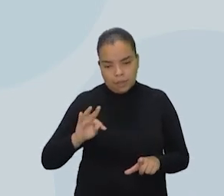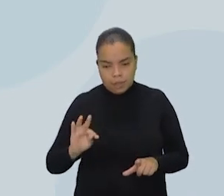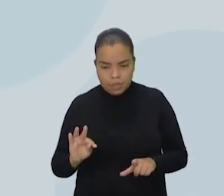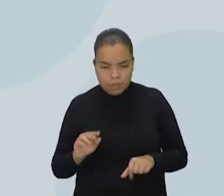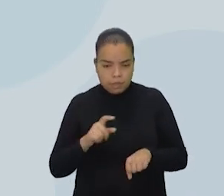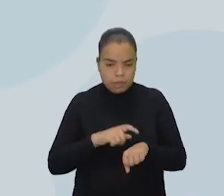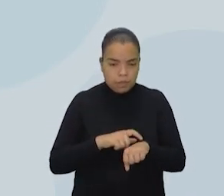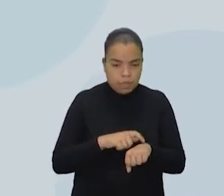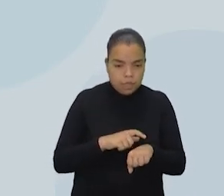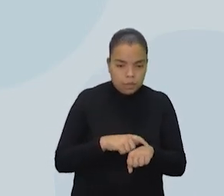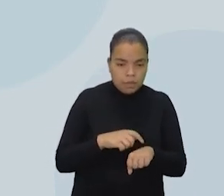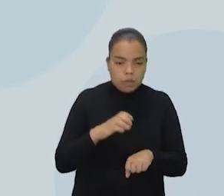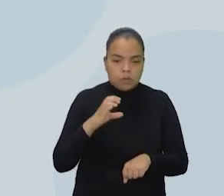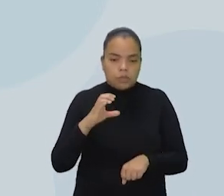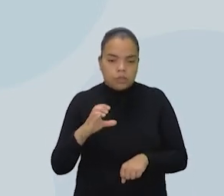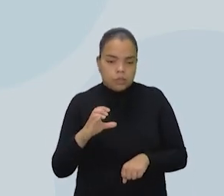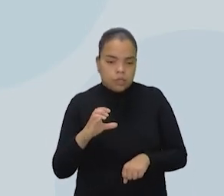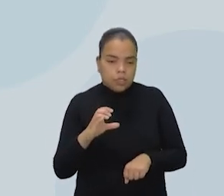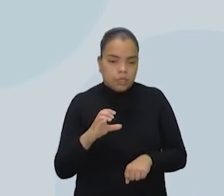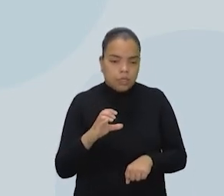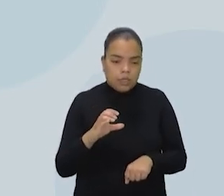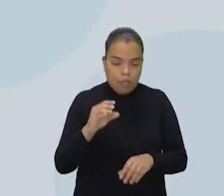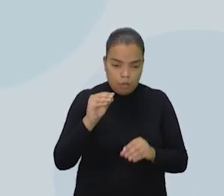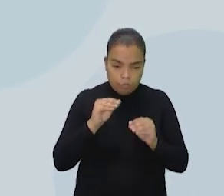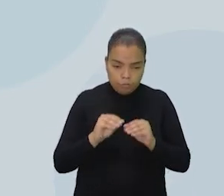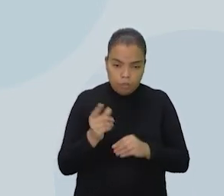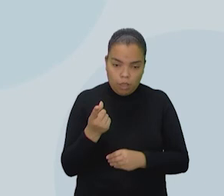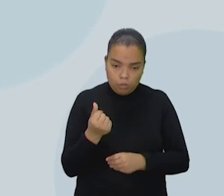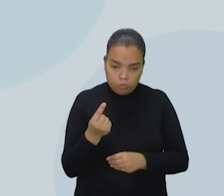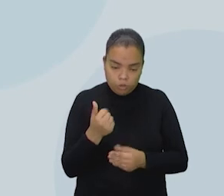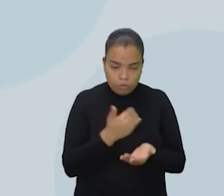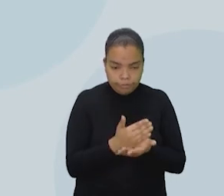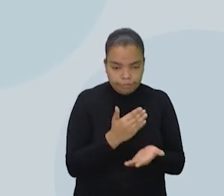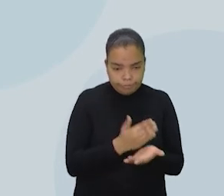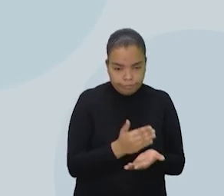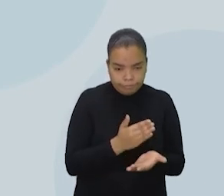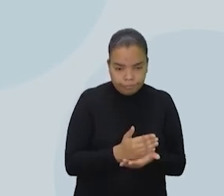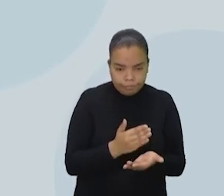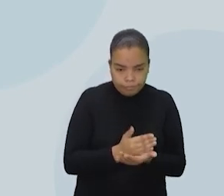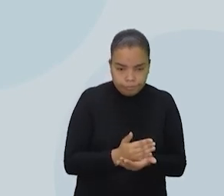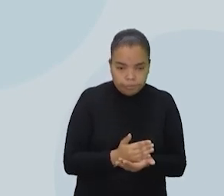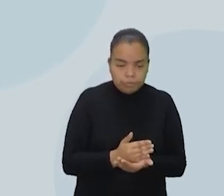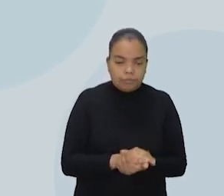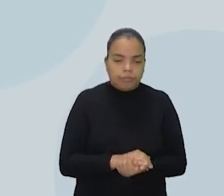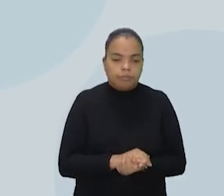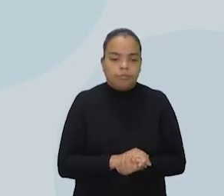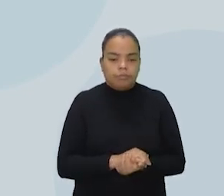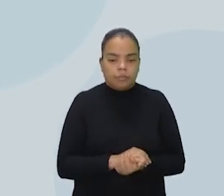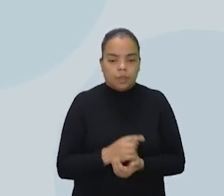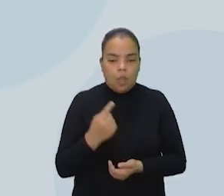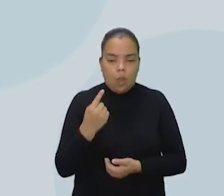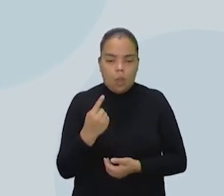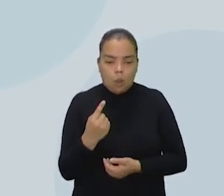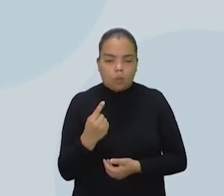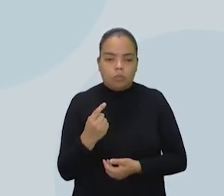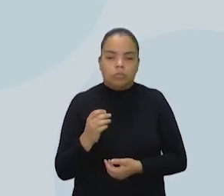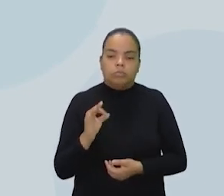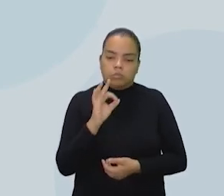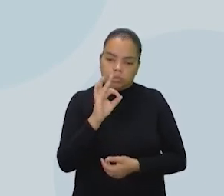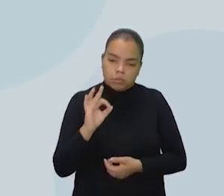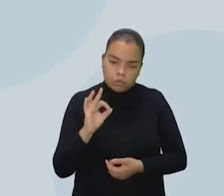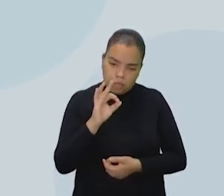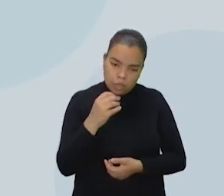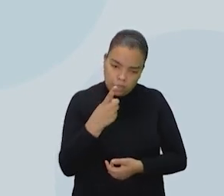tempo, esse C aí vai ser o seu investimento inicial ou o que você deve inicialmente, o 1 vai representar o